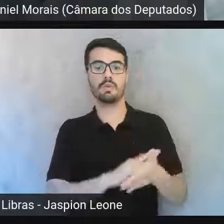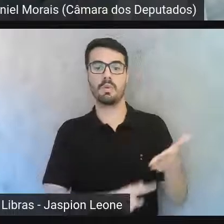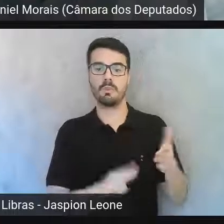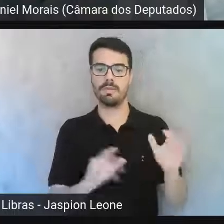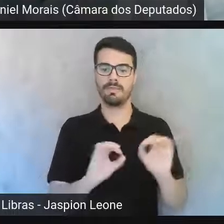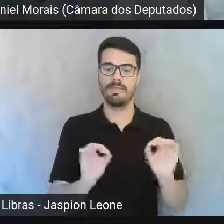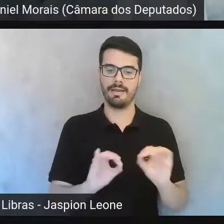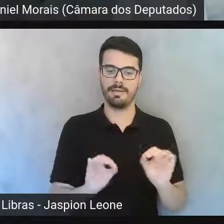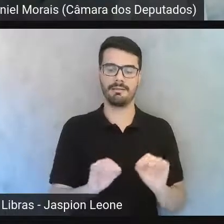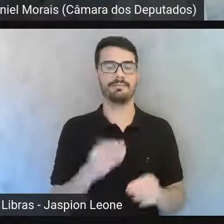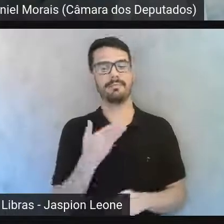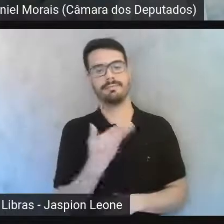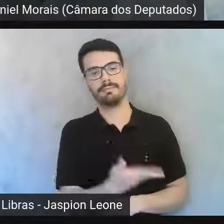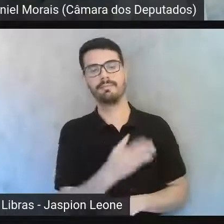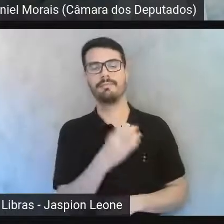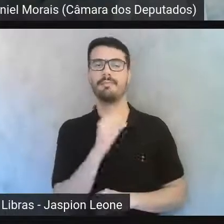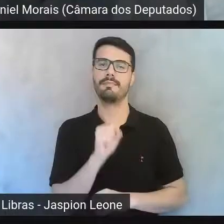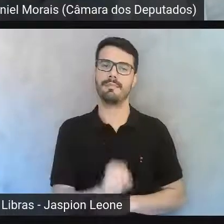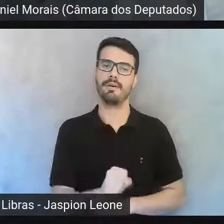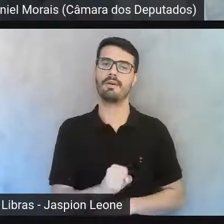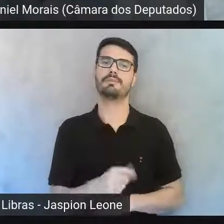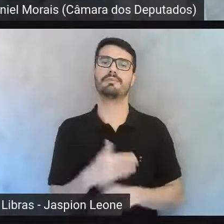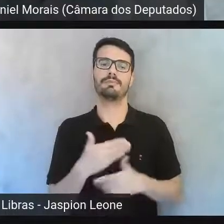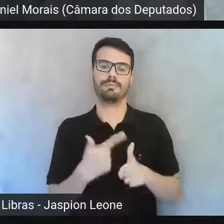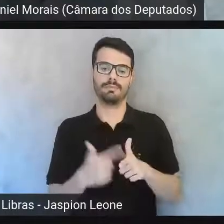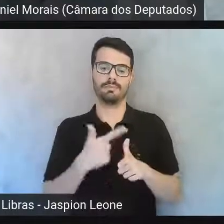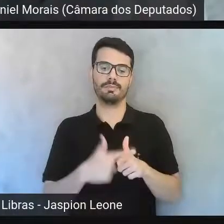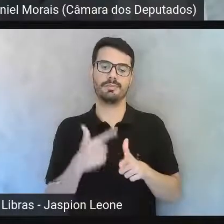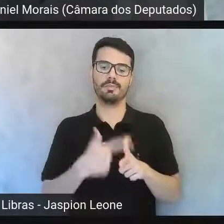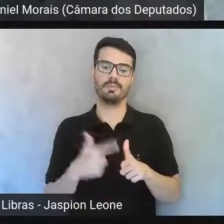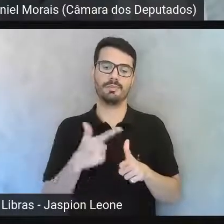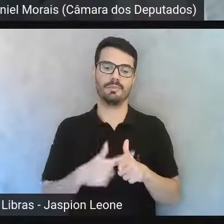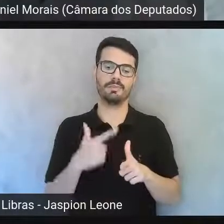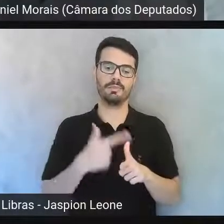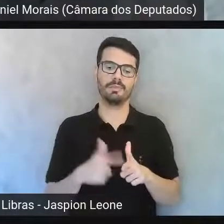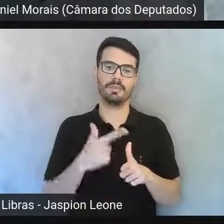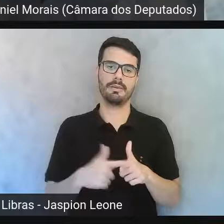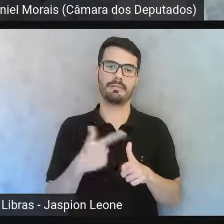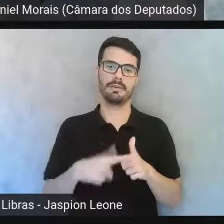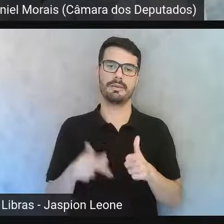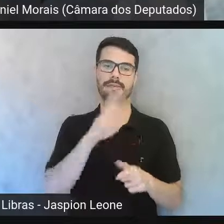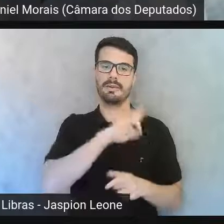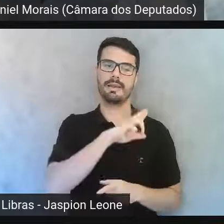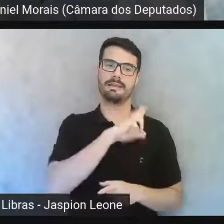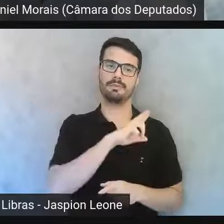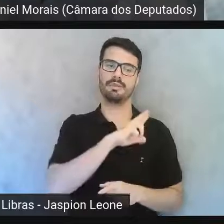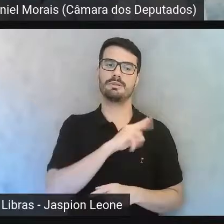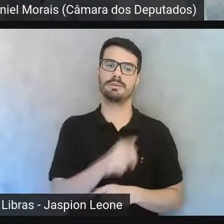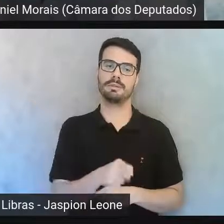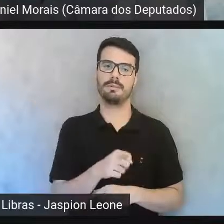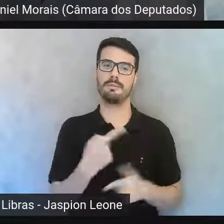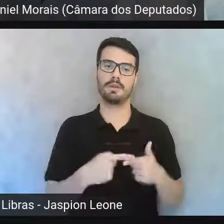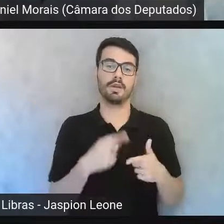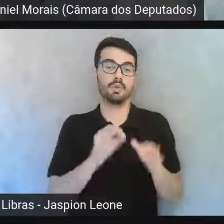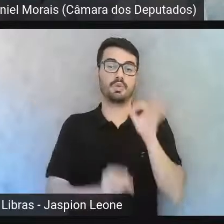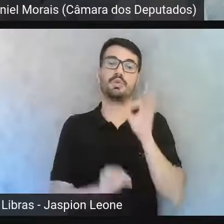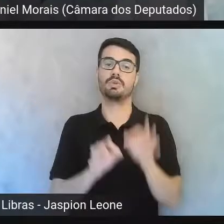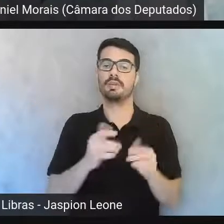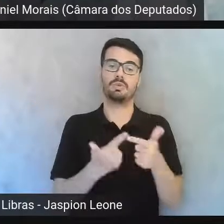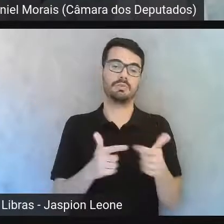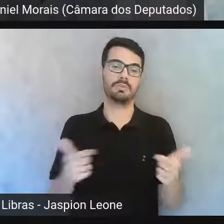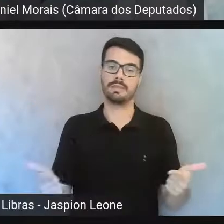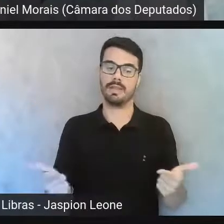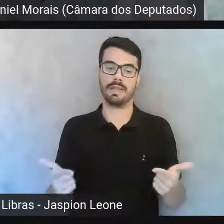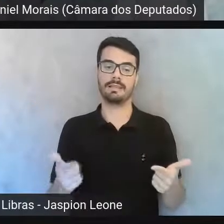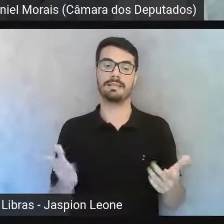isso pode trazer um problema de responsabilização, porque não vai ter justificativa inserida